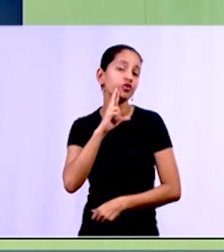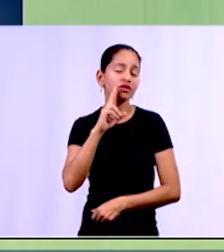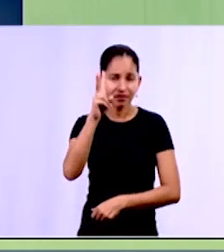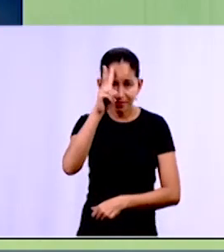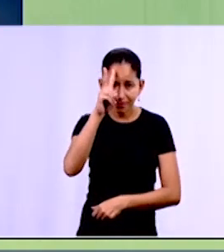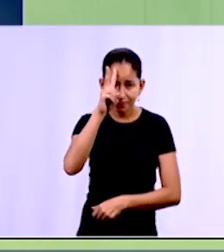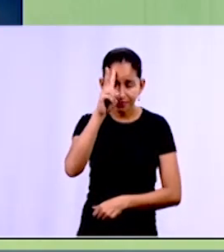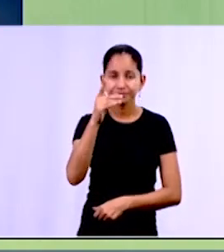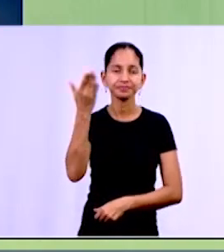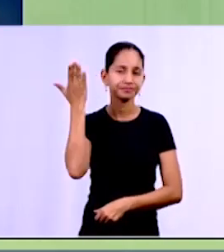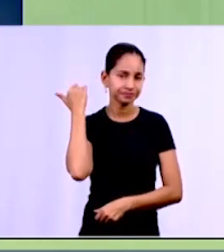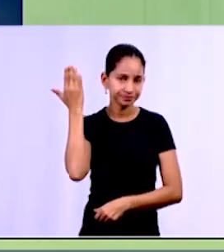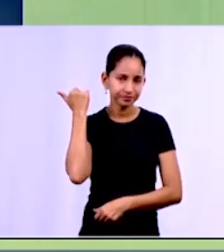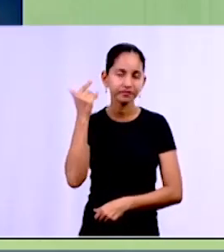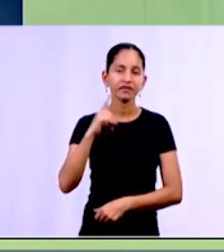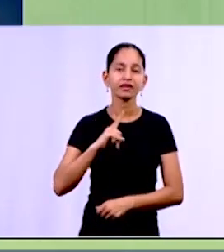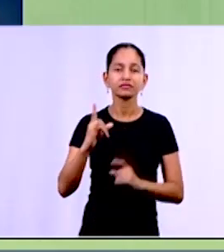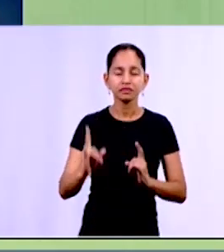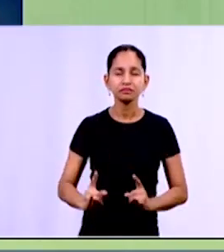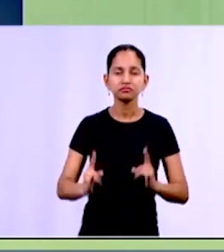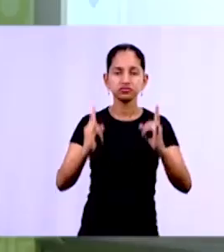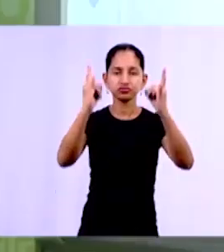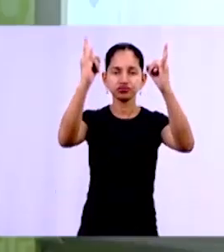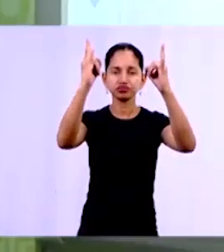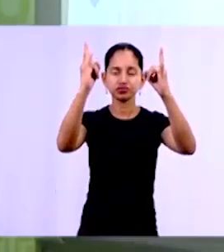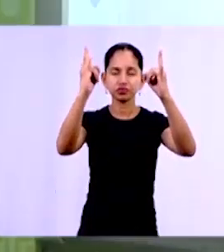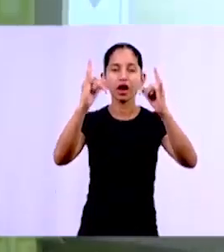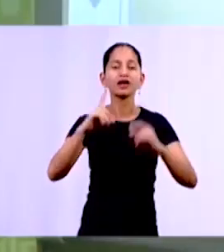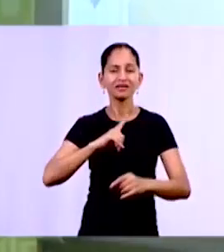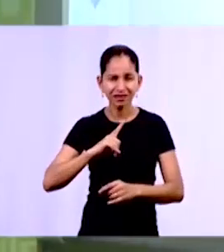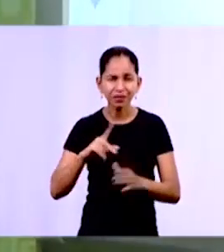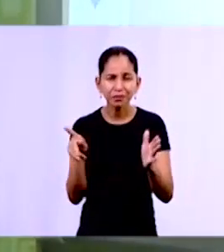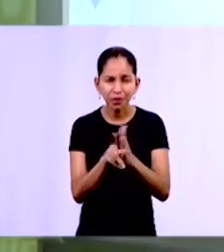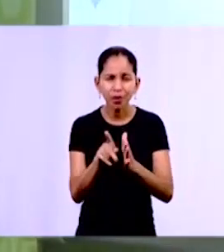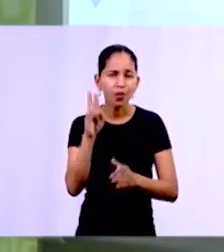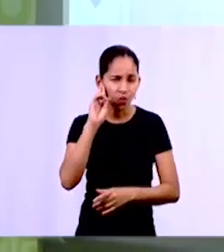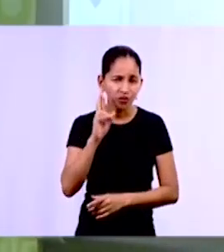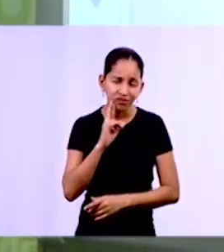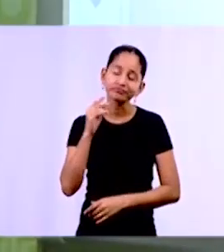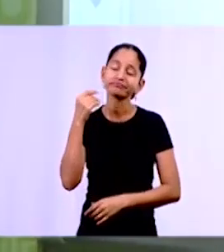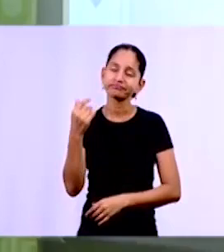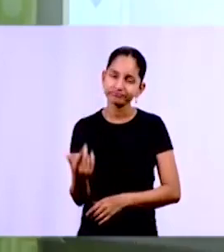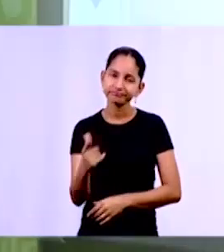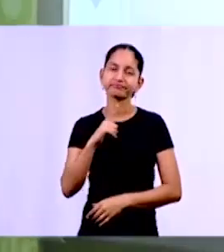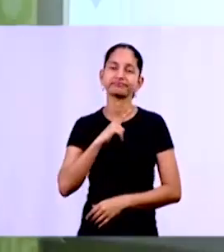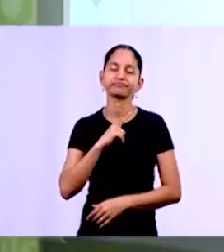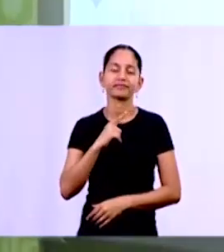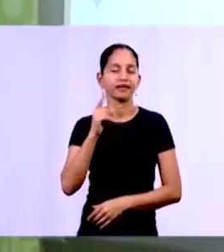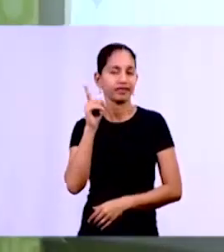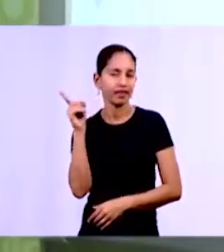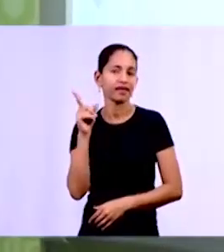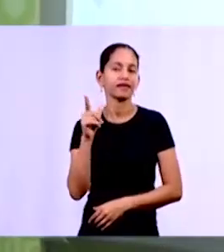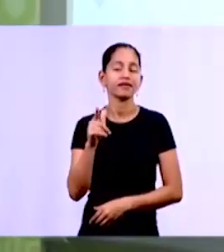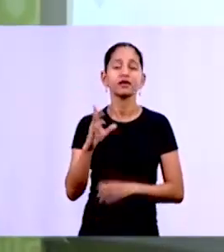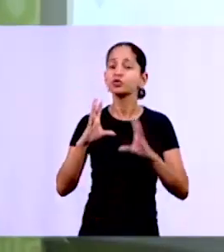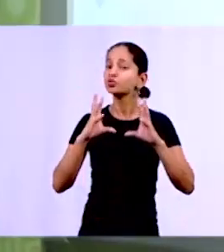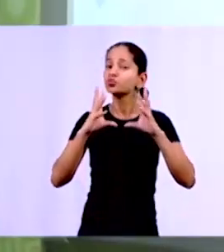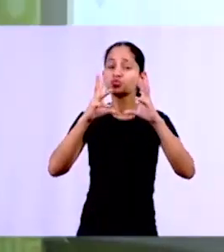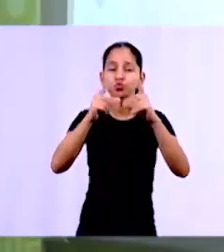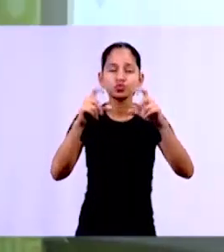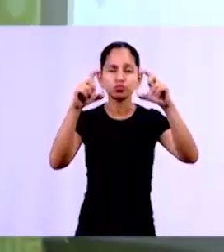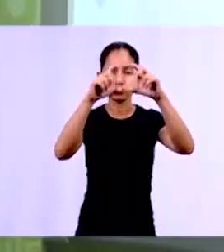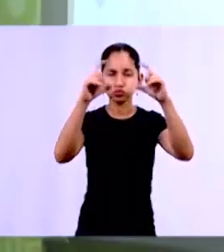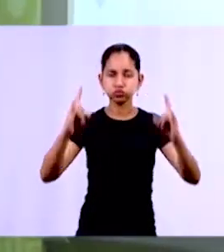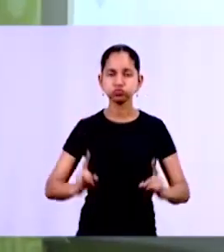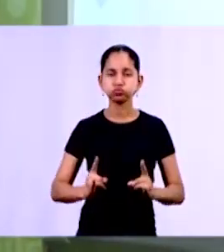então imagina um andar lá no CPA, para quem é de Porto Velho deve conhecer o CPA, um prédio, um andar desse CPA onde todos os servidores vão estar lá. E